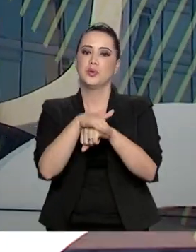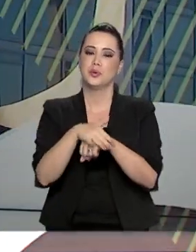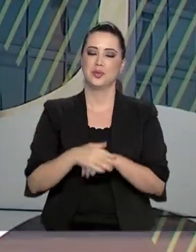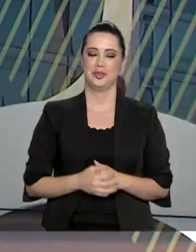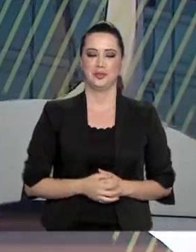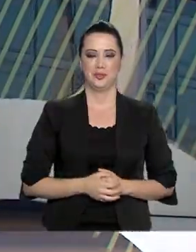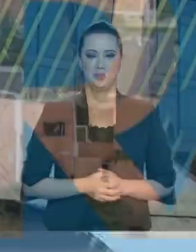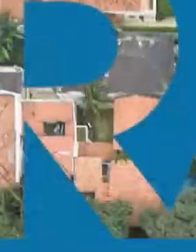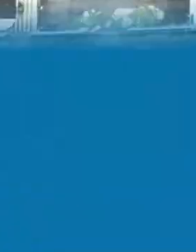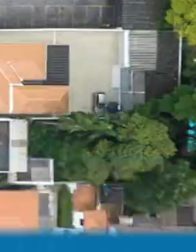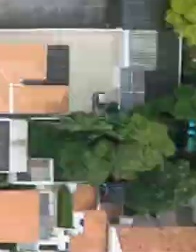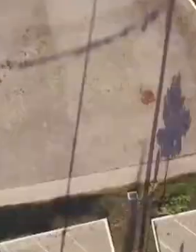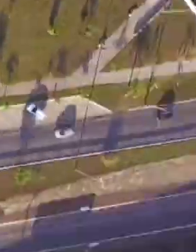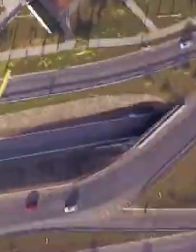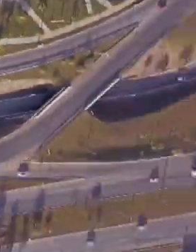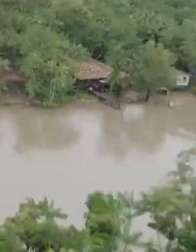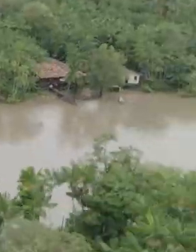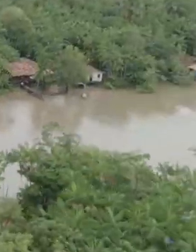para você.